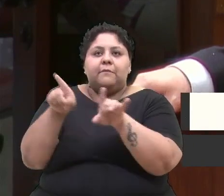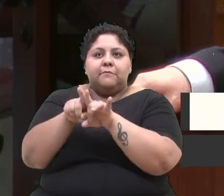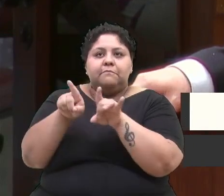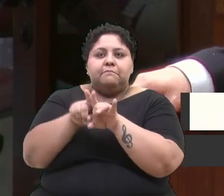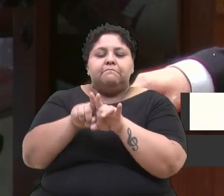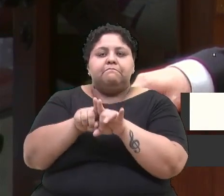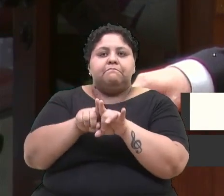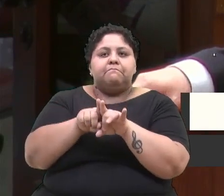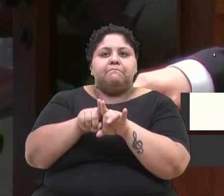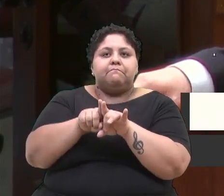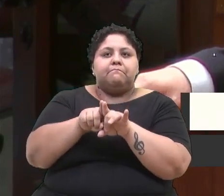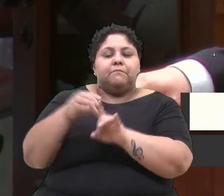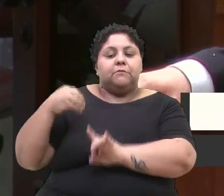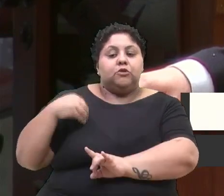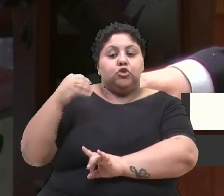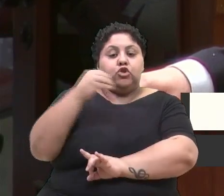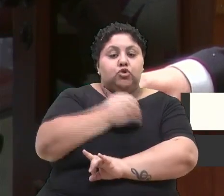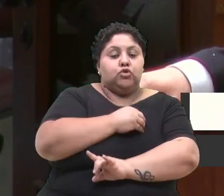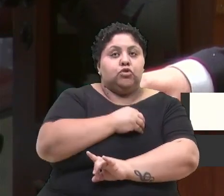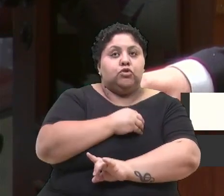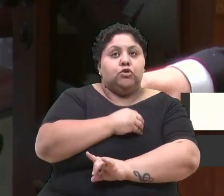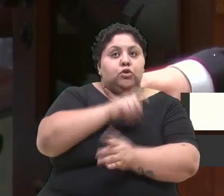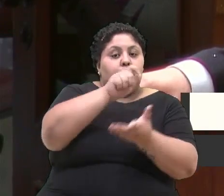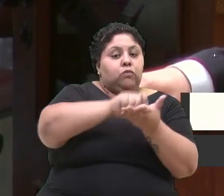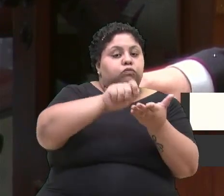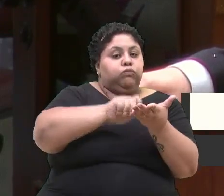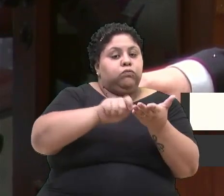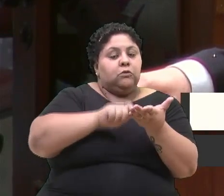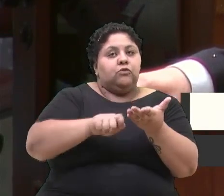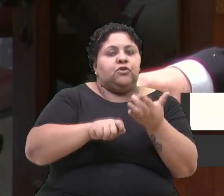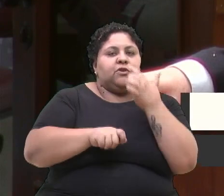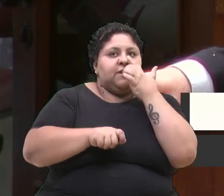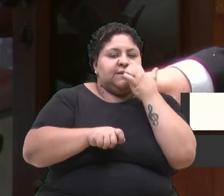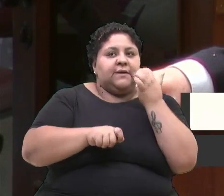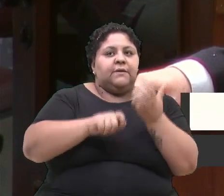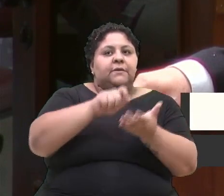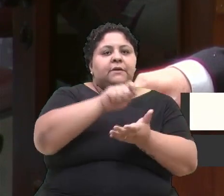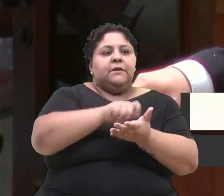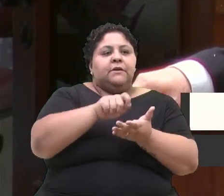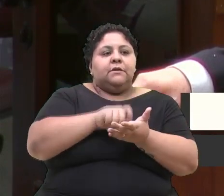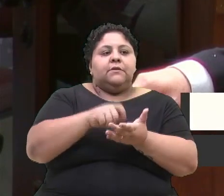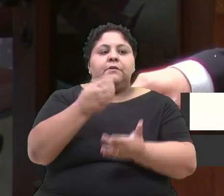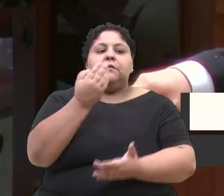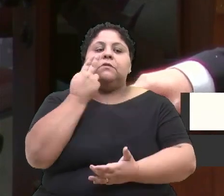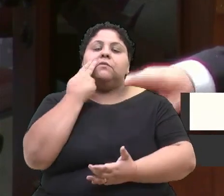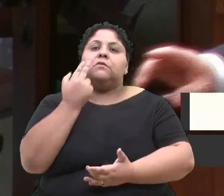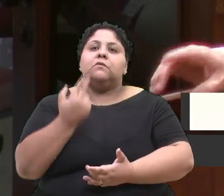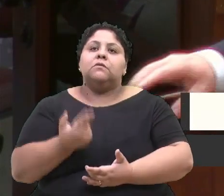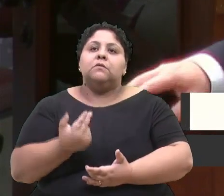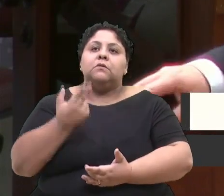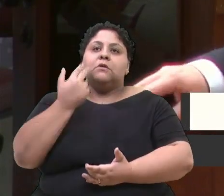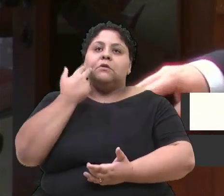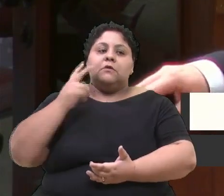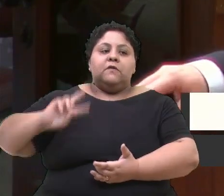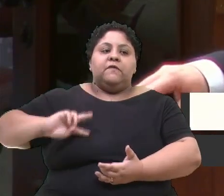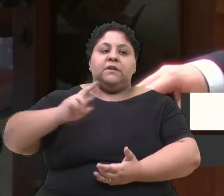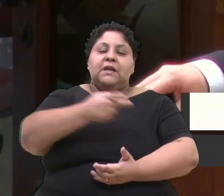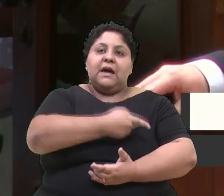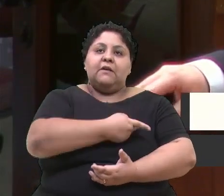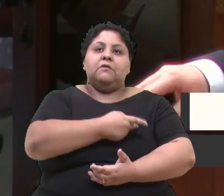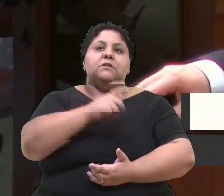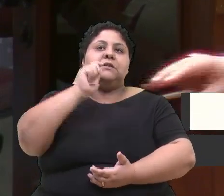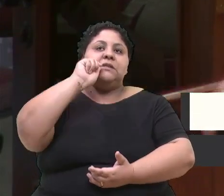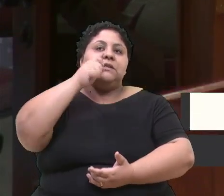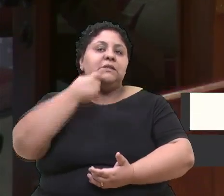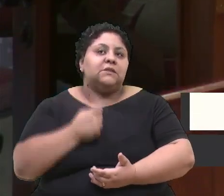prescritores, médicos, nutricionistas, veterinários e dentistas. A atividade não é privativa